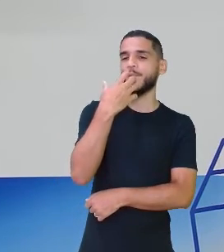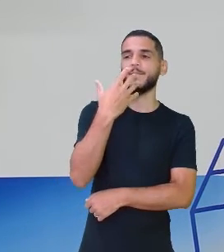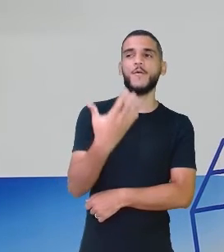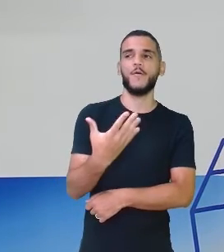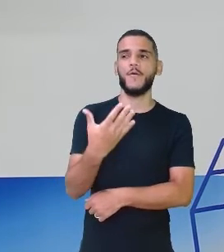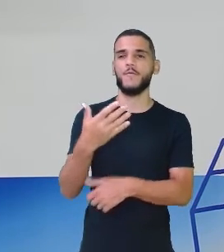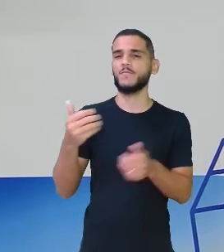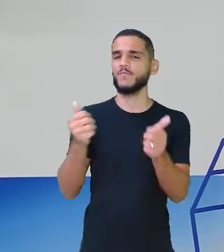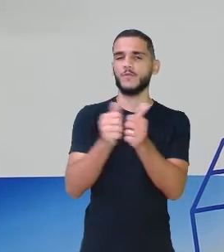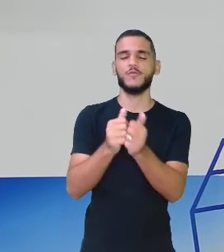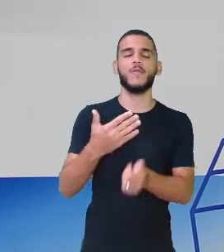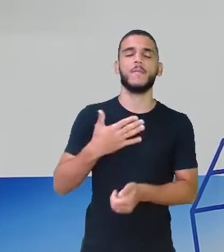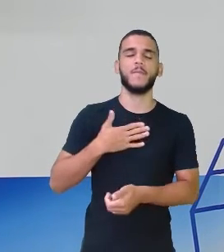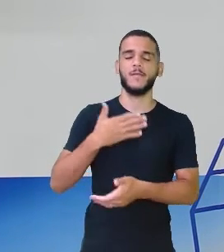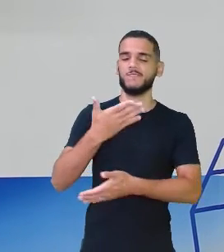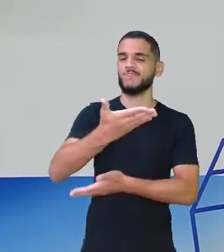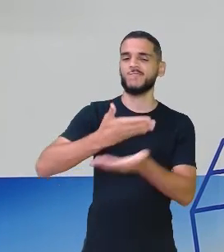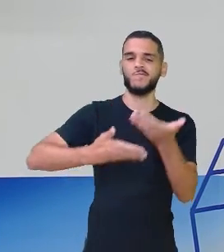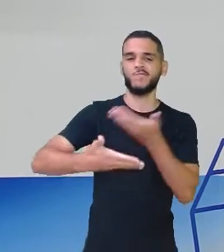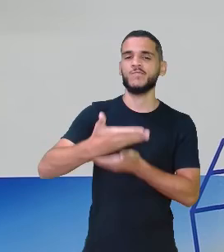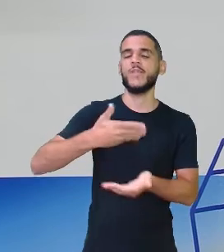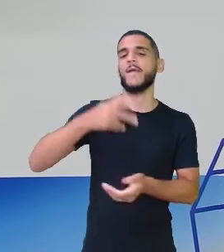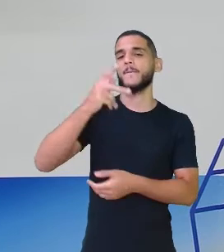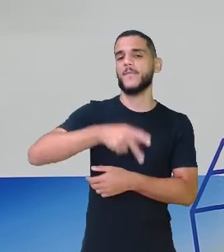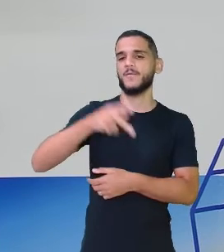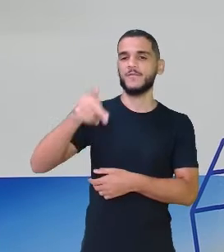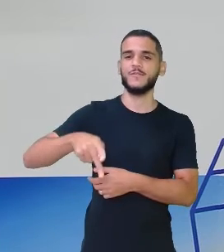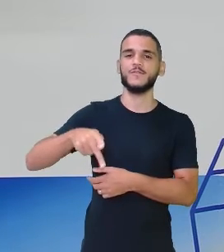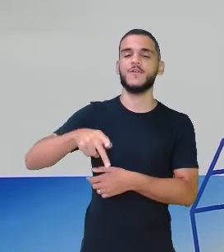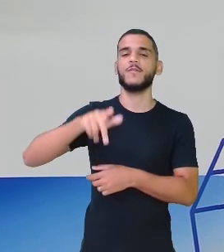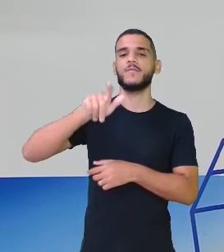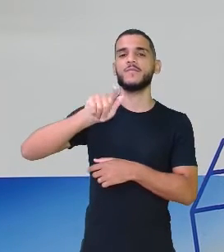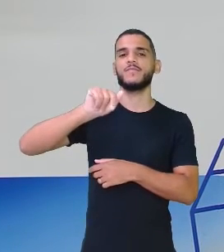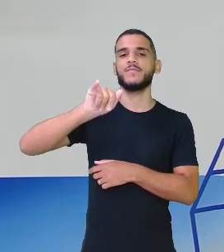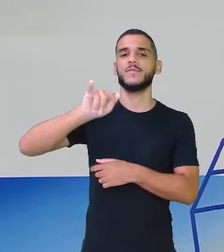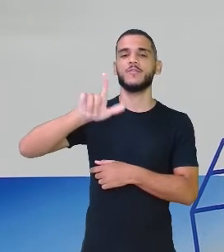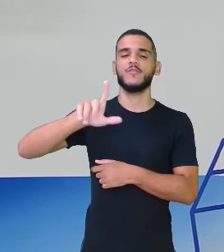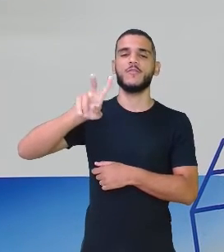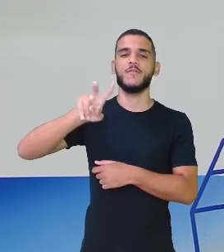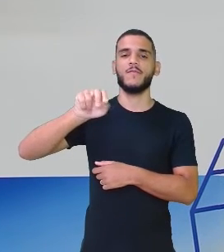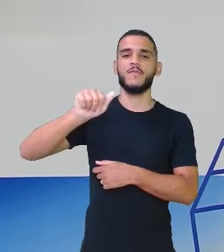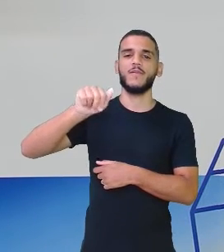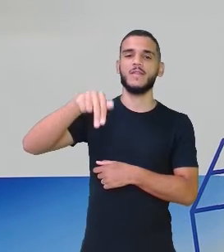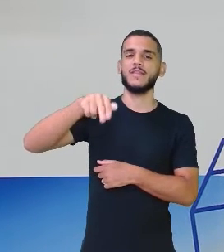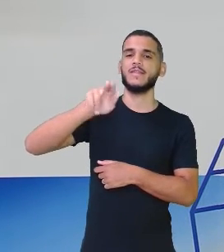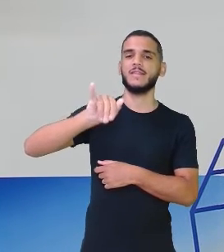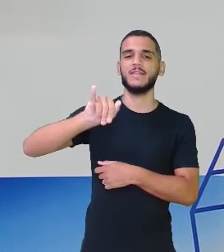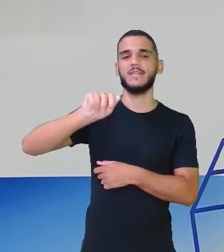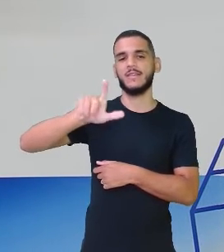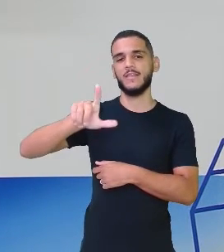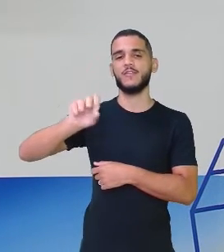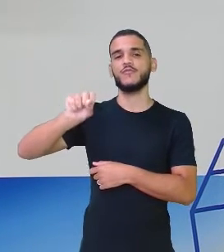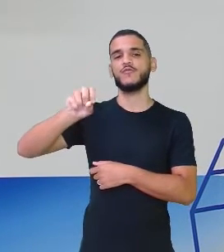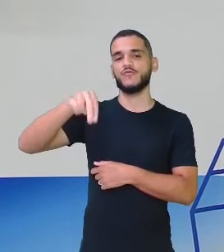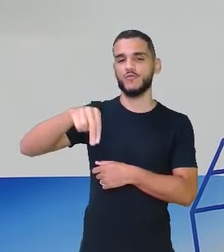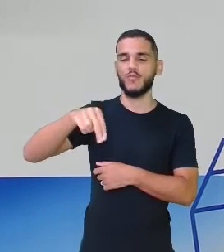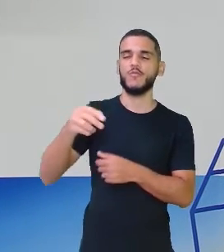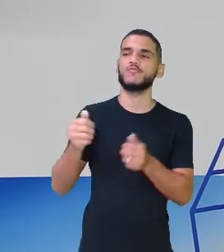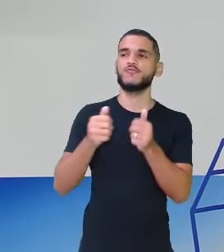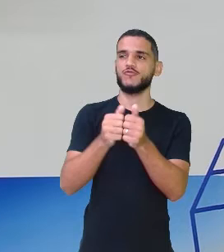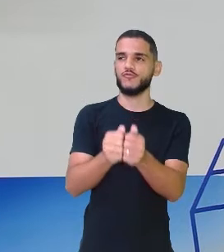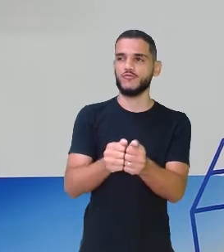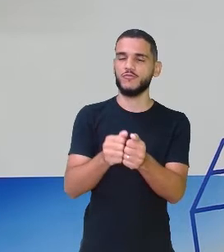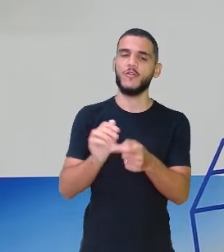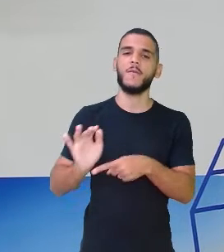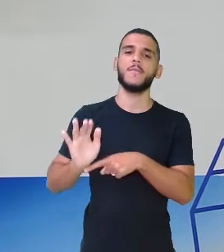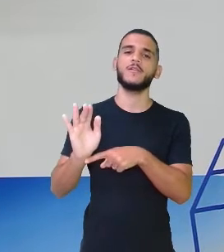comigo na interação, o professor Givanilson está aqui para me auxiliar, certo?